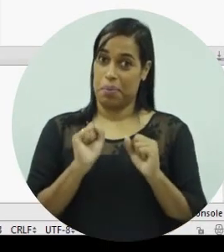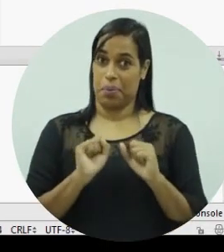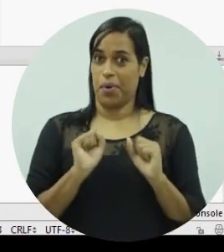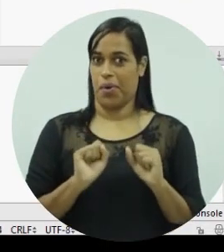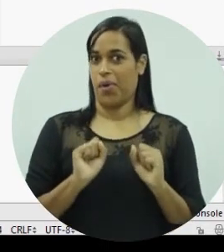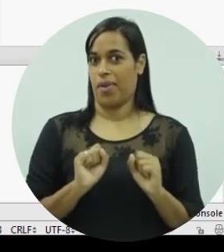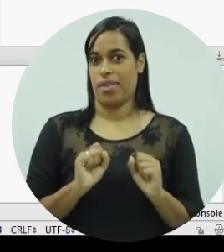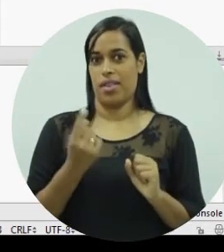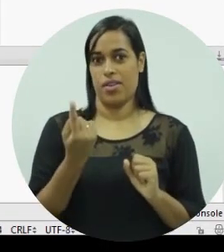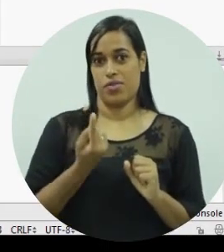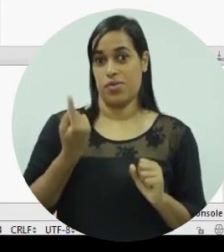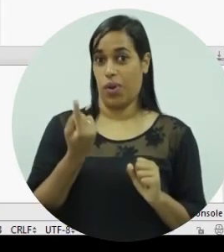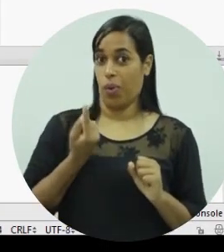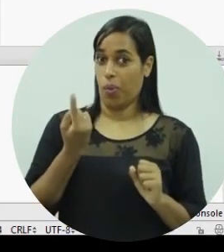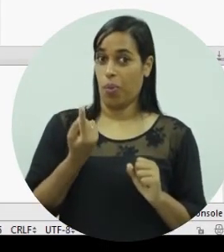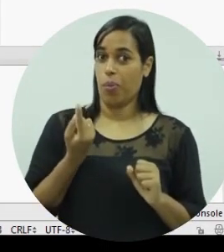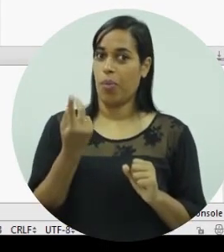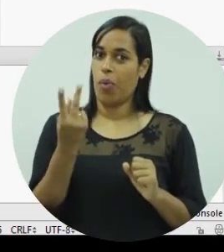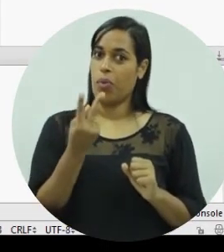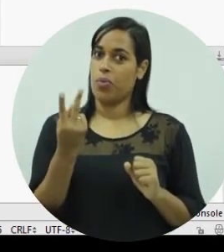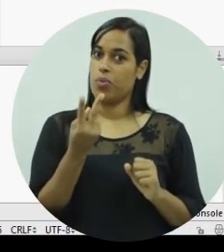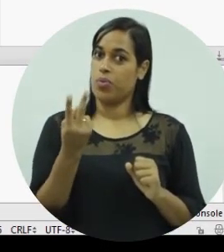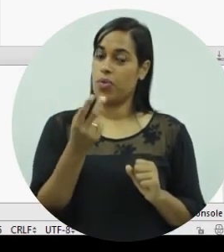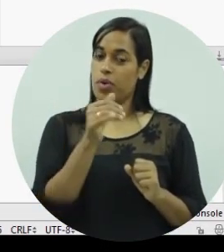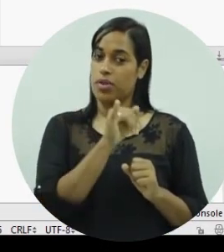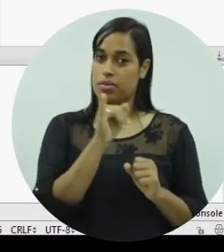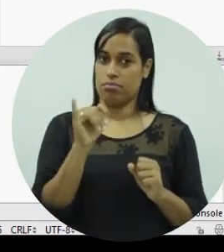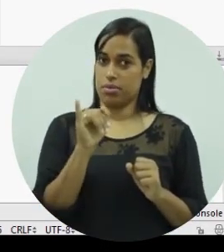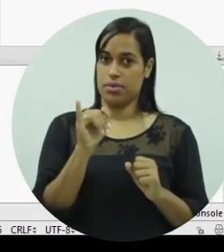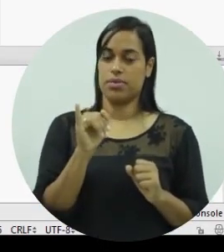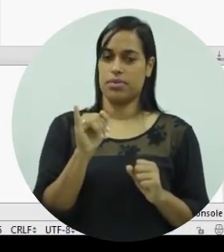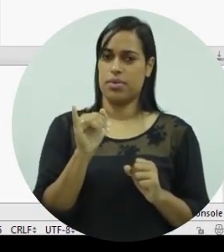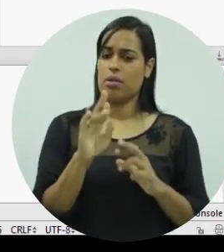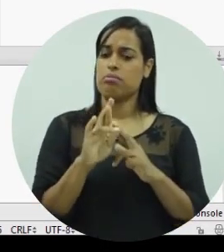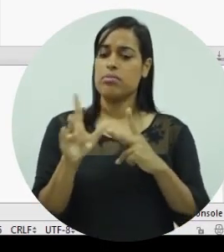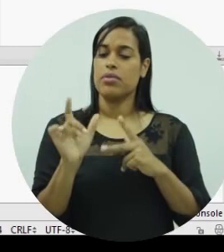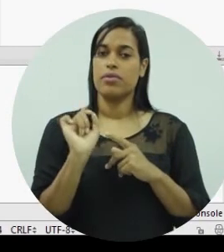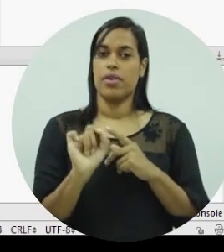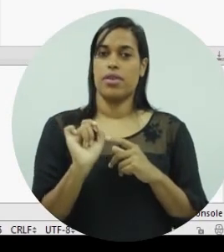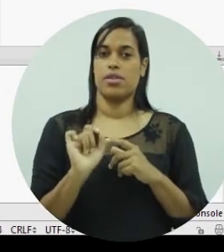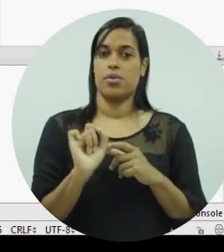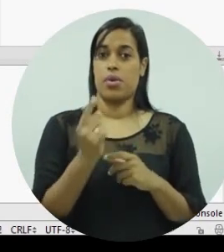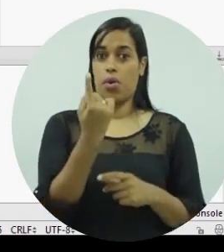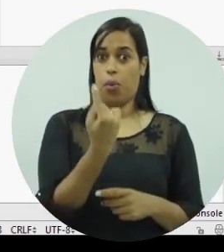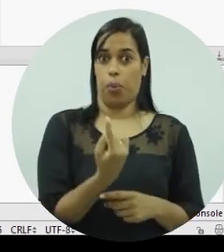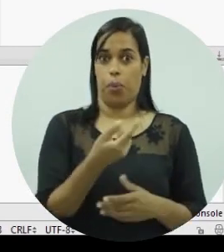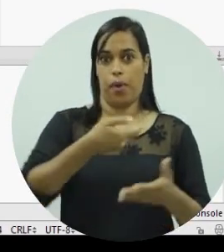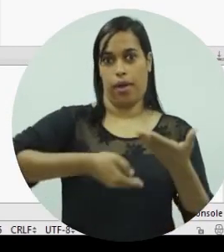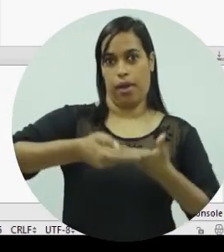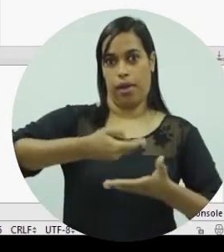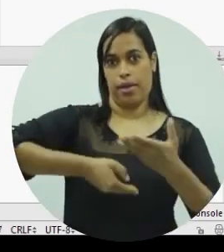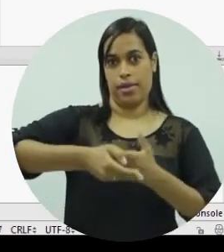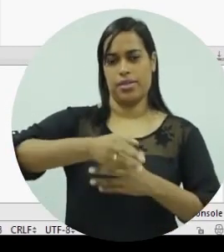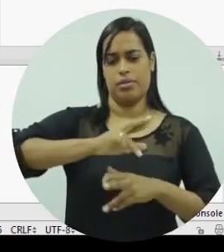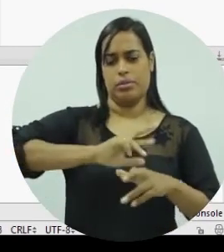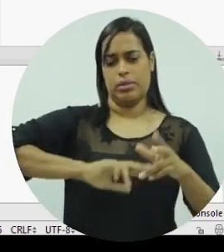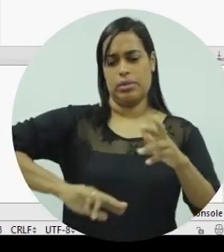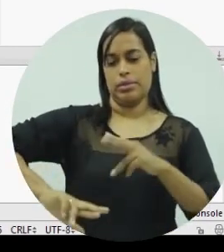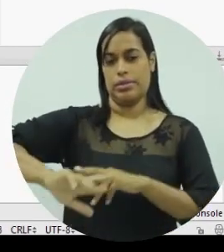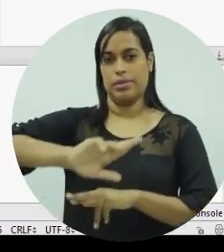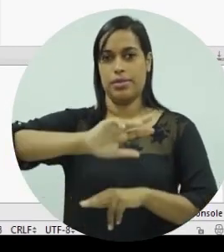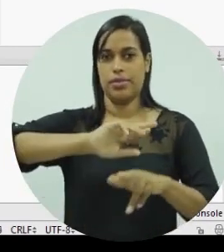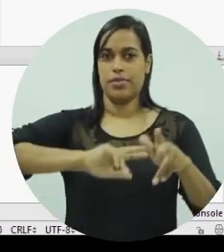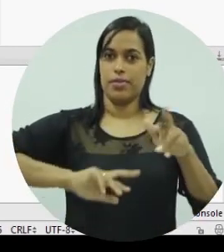Tanto pode ser apenas um i como dois i's. A diferença é que numa relação